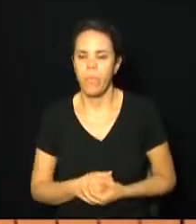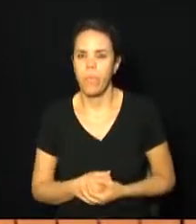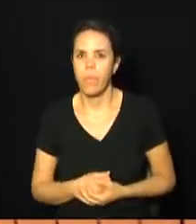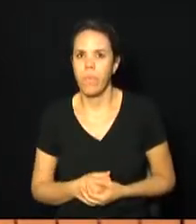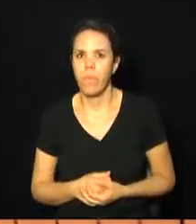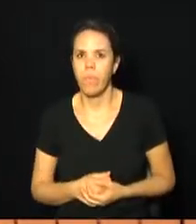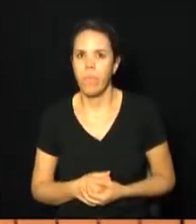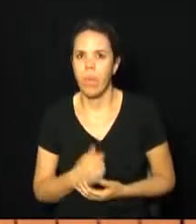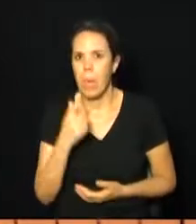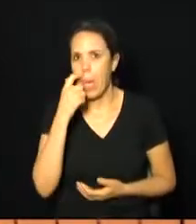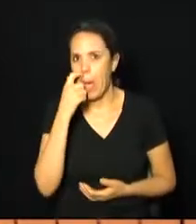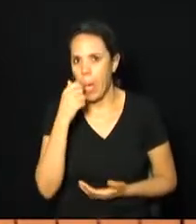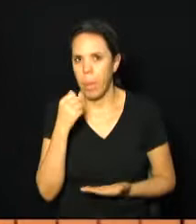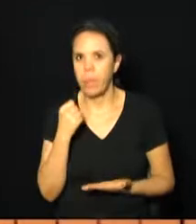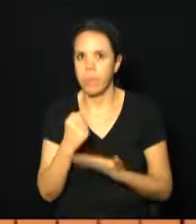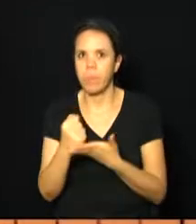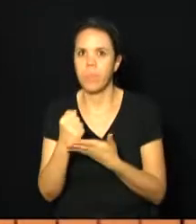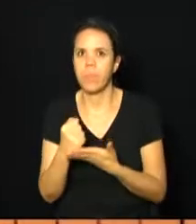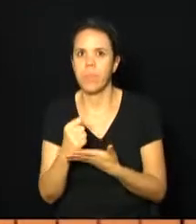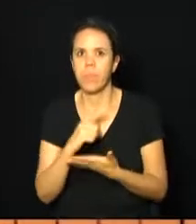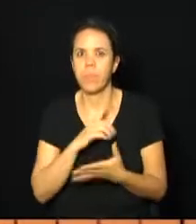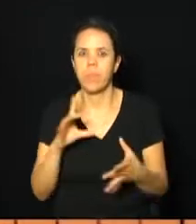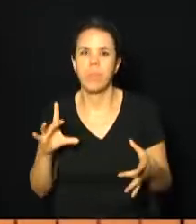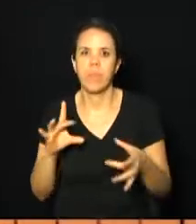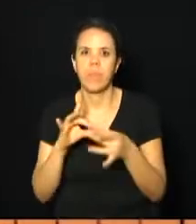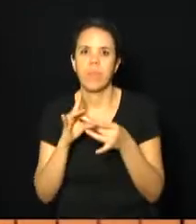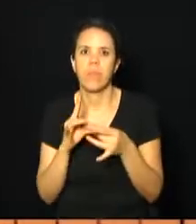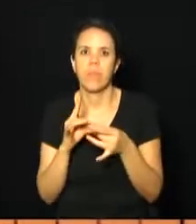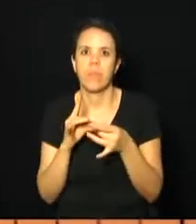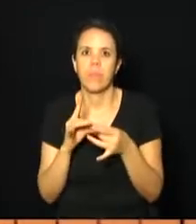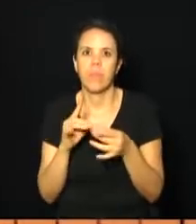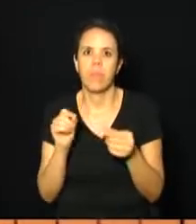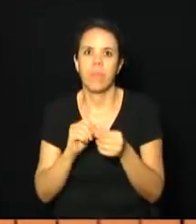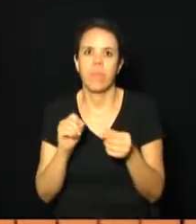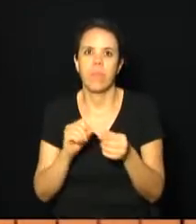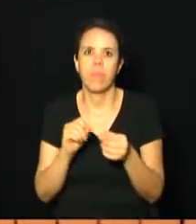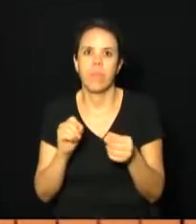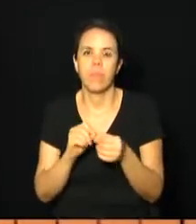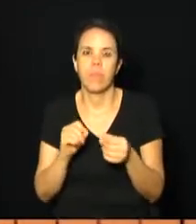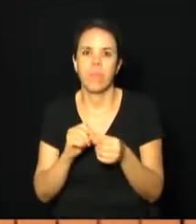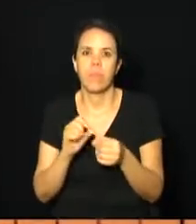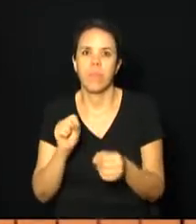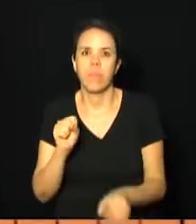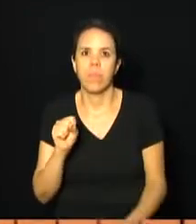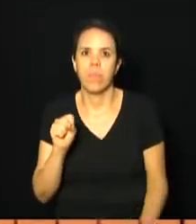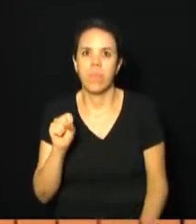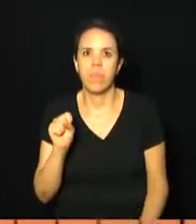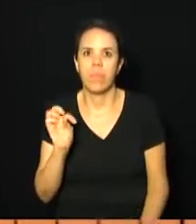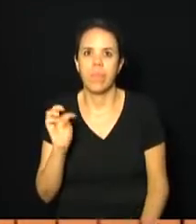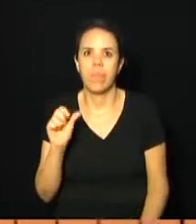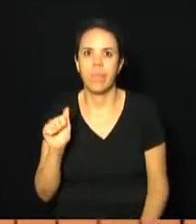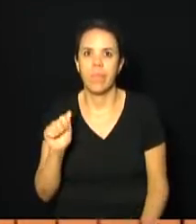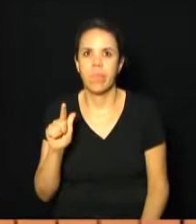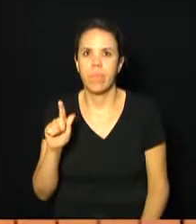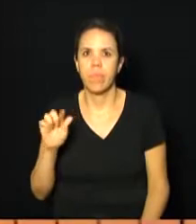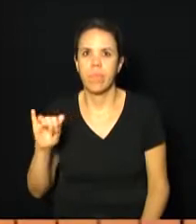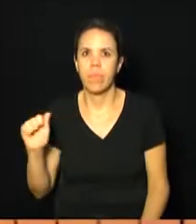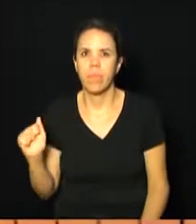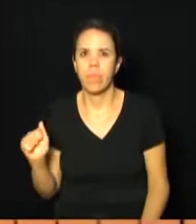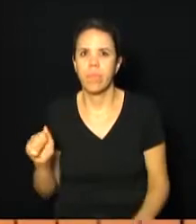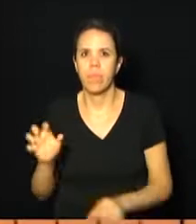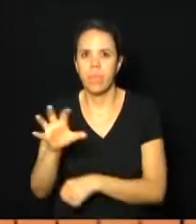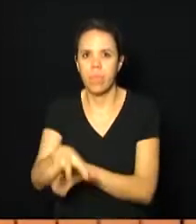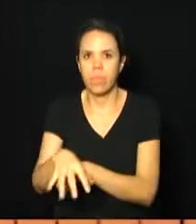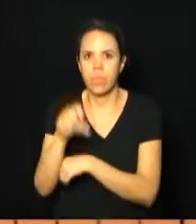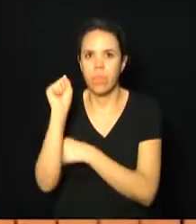E inclusive a gente ajuda a 14, tem uma parceria que a gente faz a parte ali da Santa Lídia, Tanquinho, de vez em quando a gente está com a máquina e